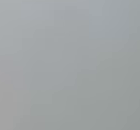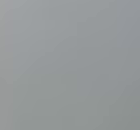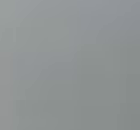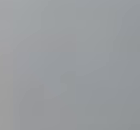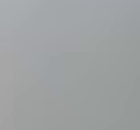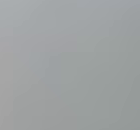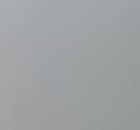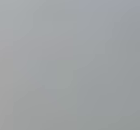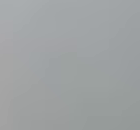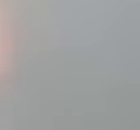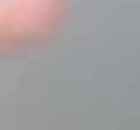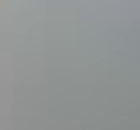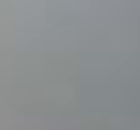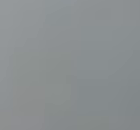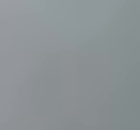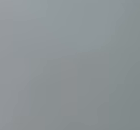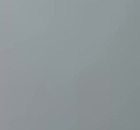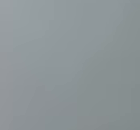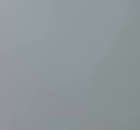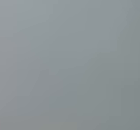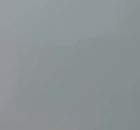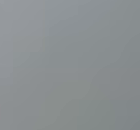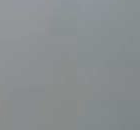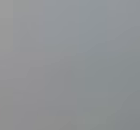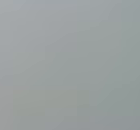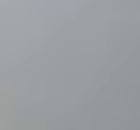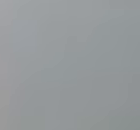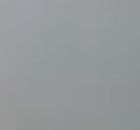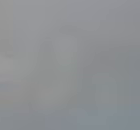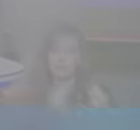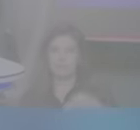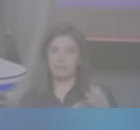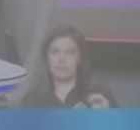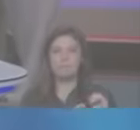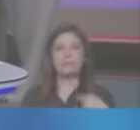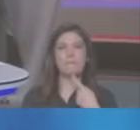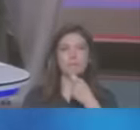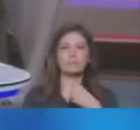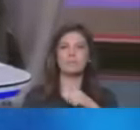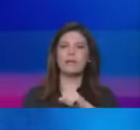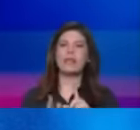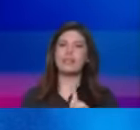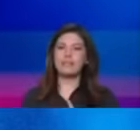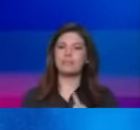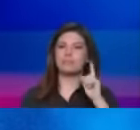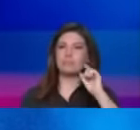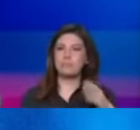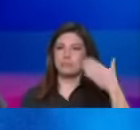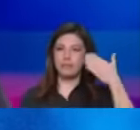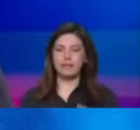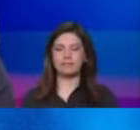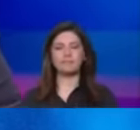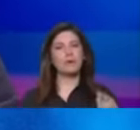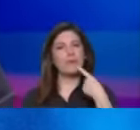e partilhem a live stream nos grupos de WhatsApp nos grupos de telegram enfim redes sociais o que vocês Muito obrigado pela